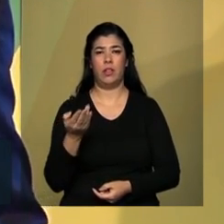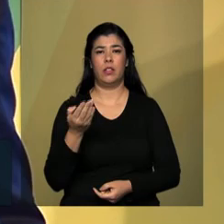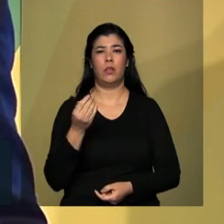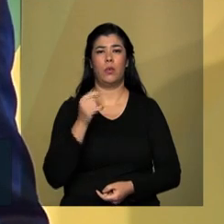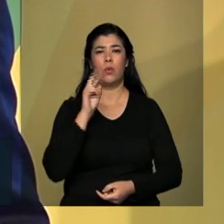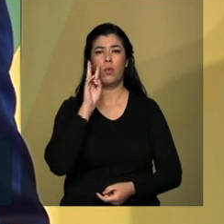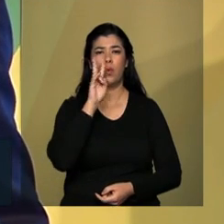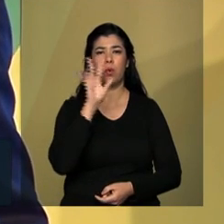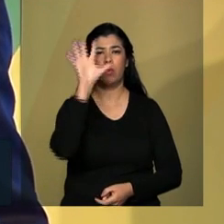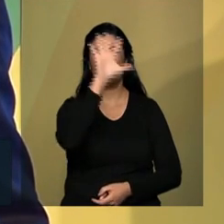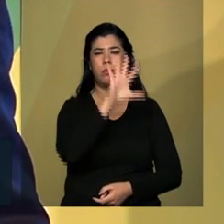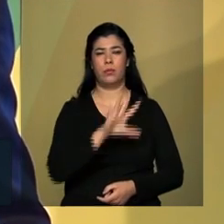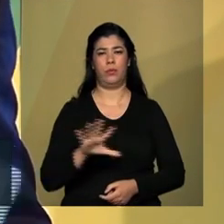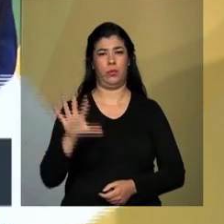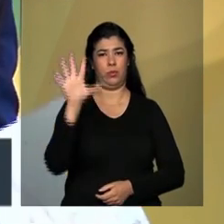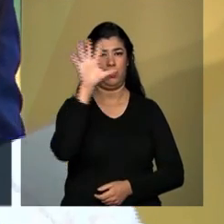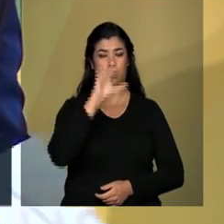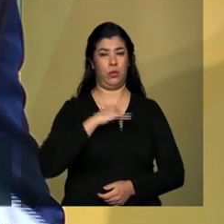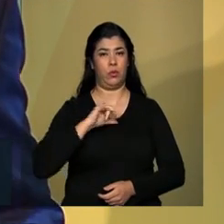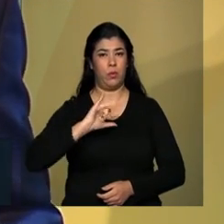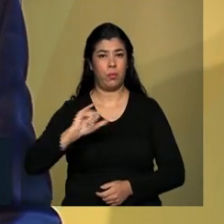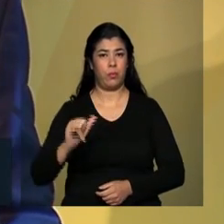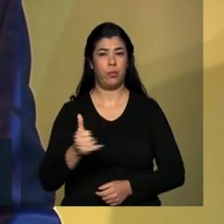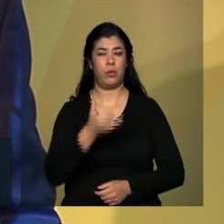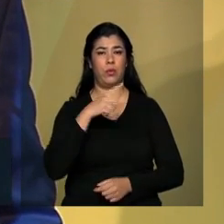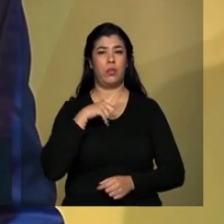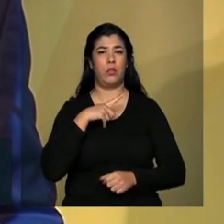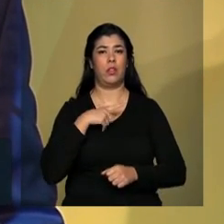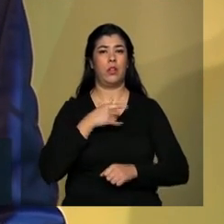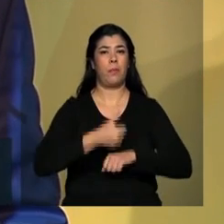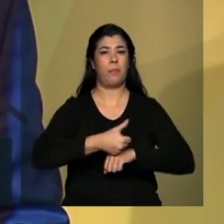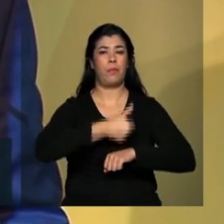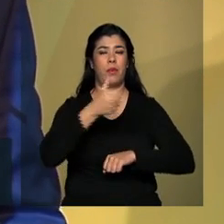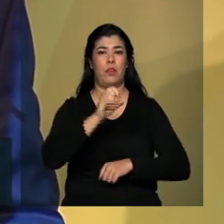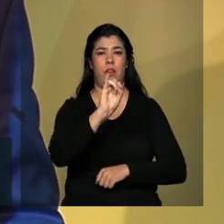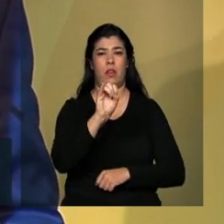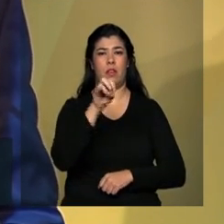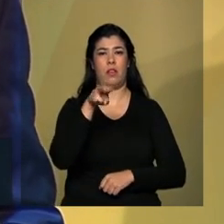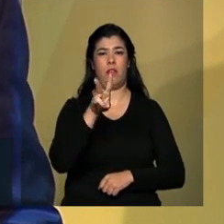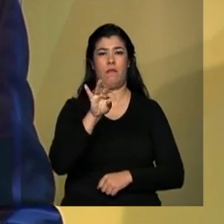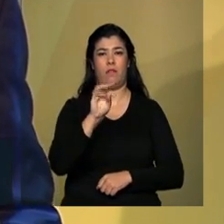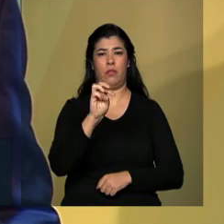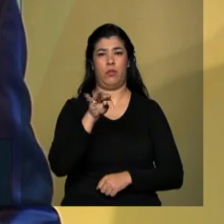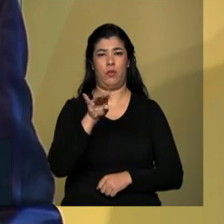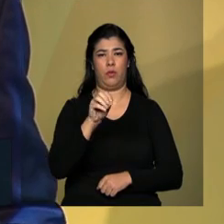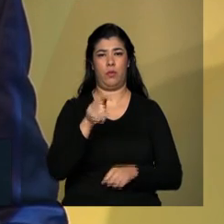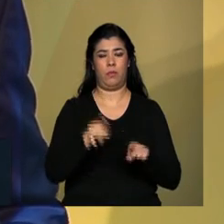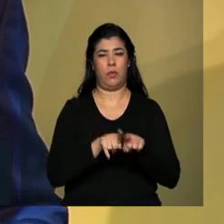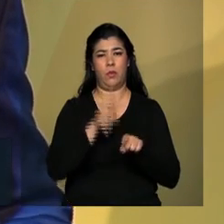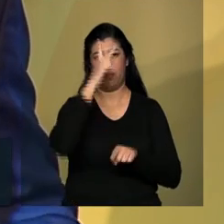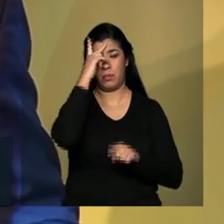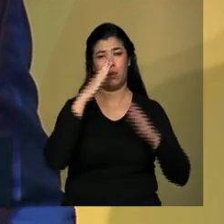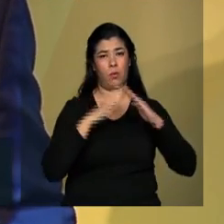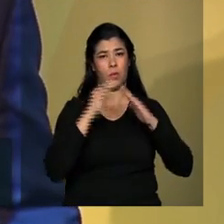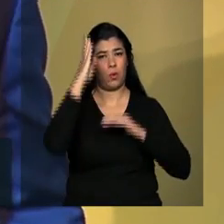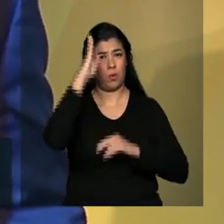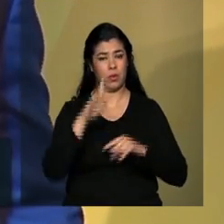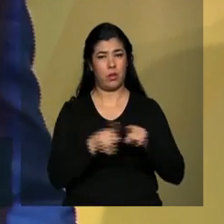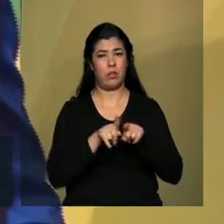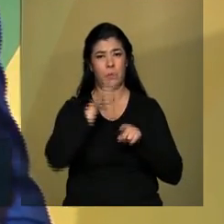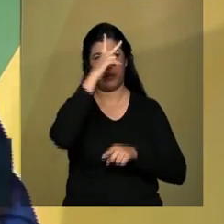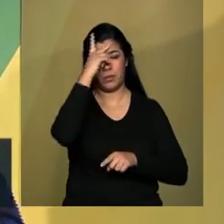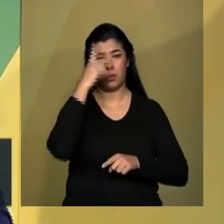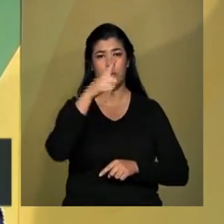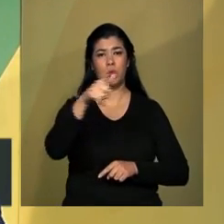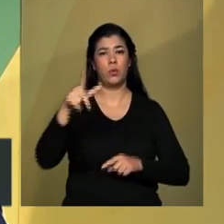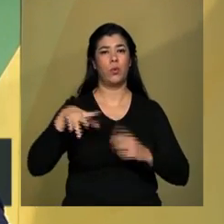do que isso representa em termos de oportunidades de investimento, tanto para investidores residentes, assim como e principalmente para os